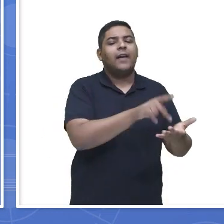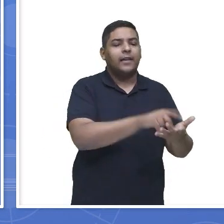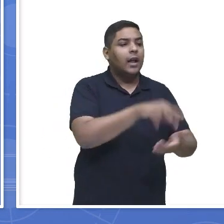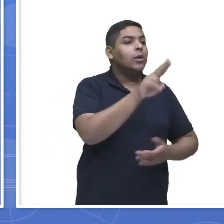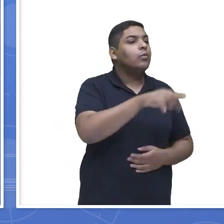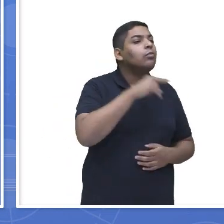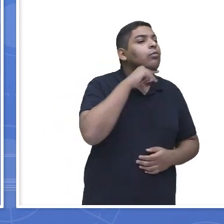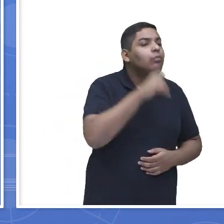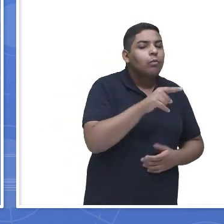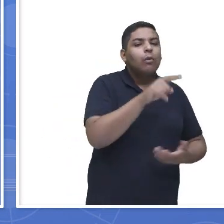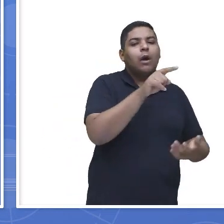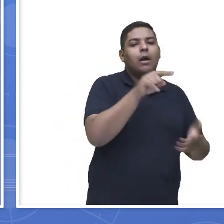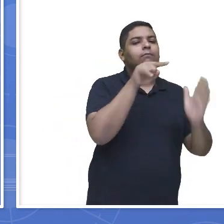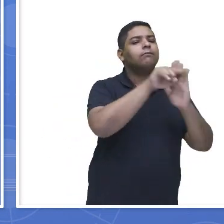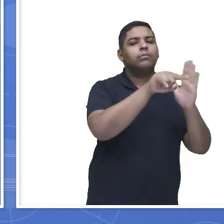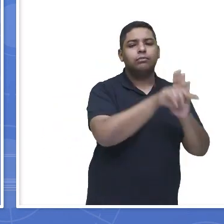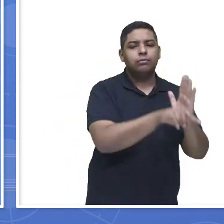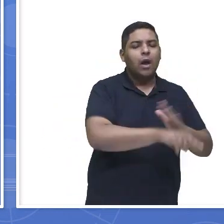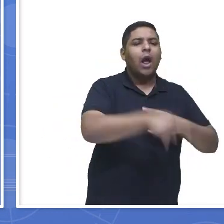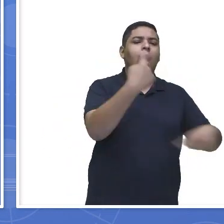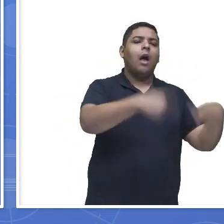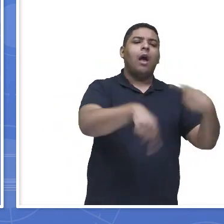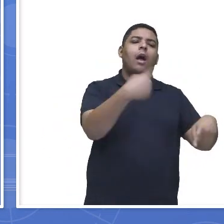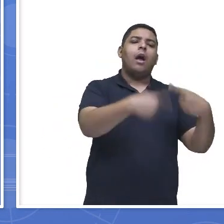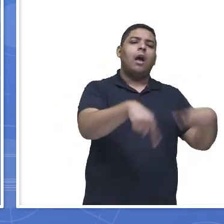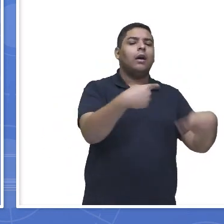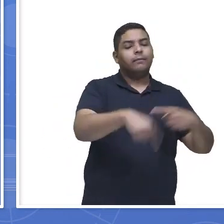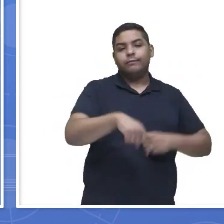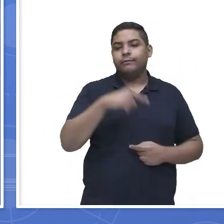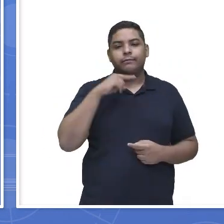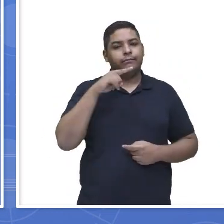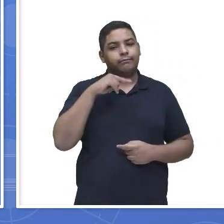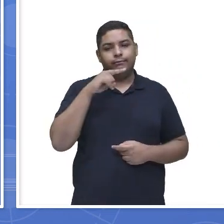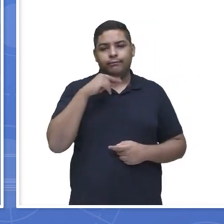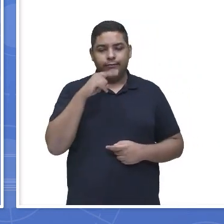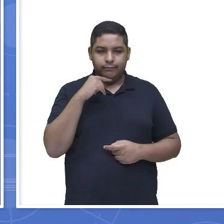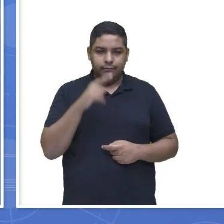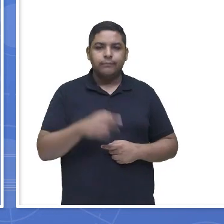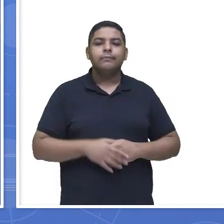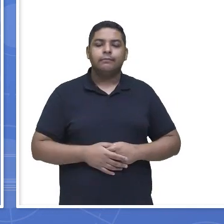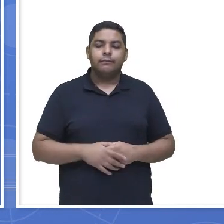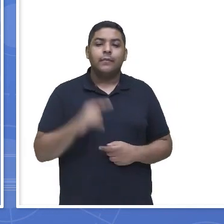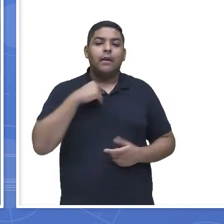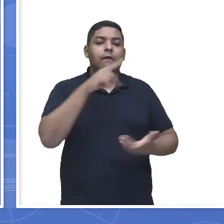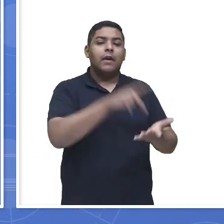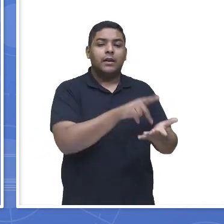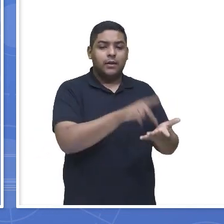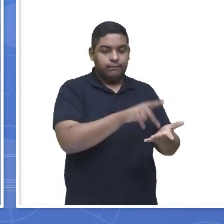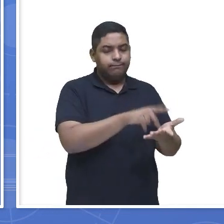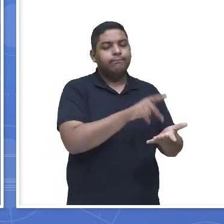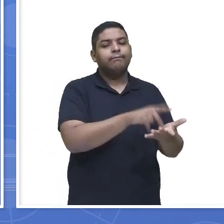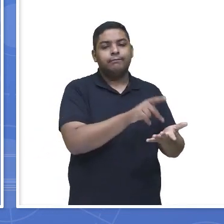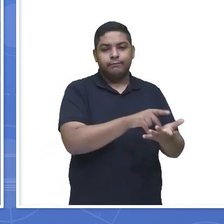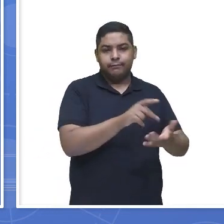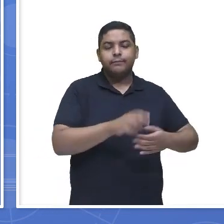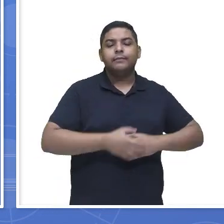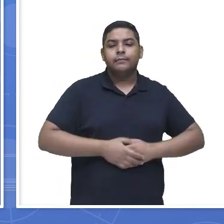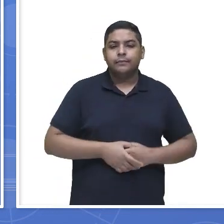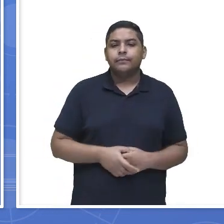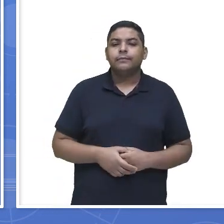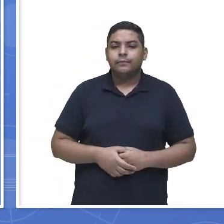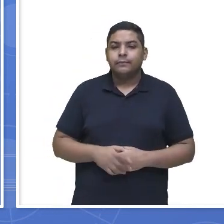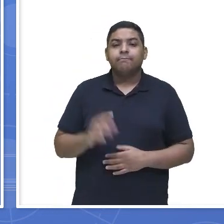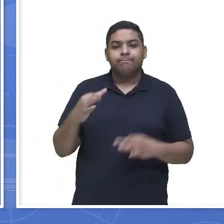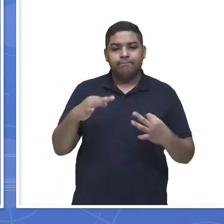Essa verdade não pode ser discutida. Essa verdade, ela é o quê? Verdadeira. Perfeito? Então, vocês